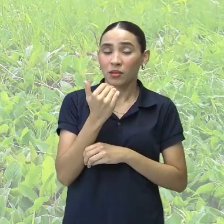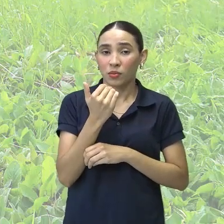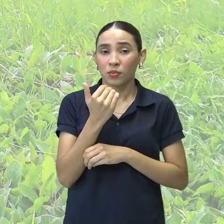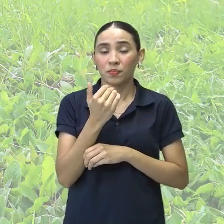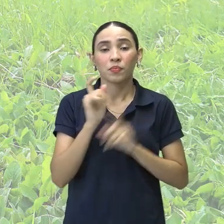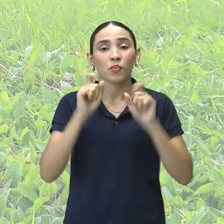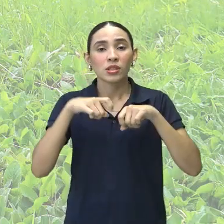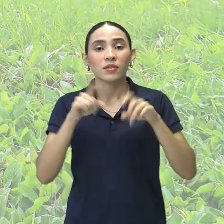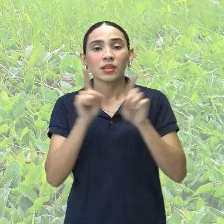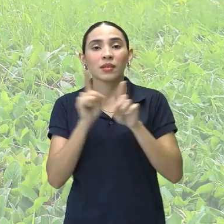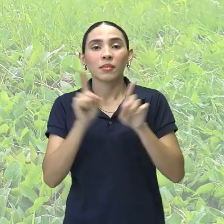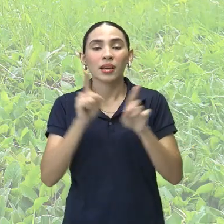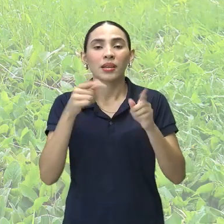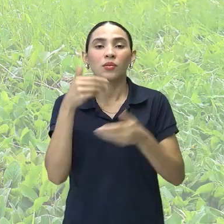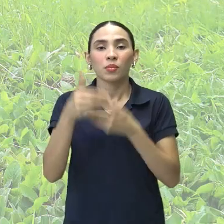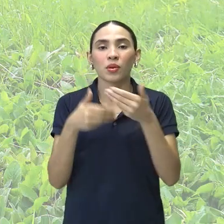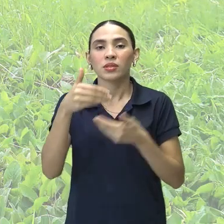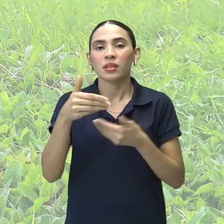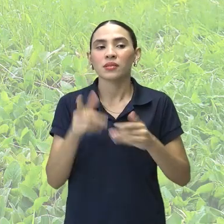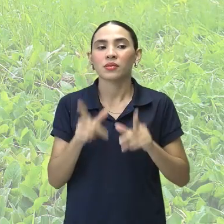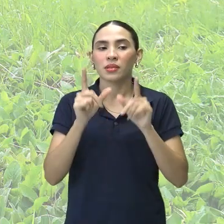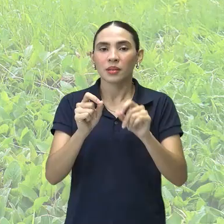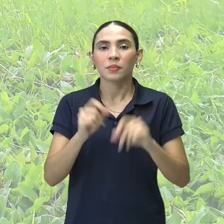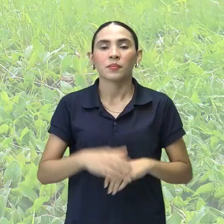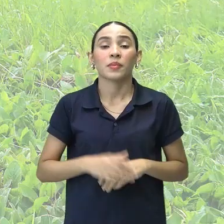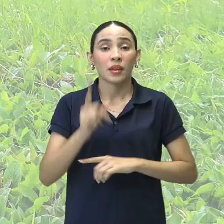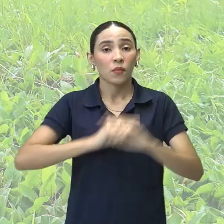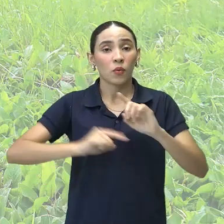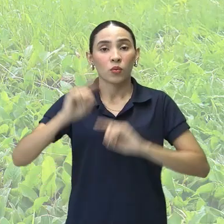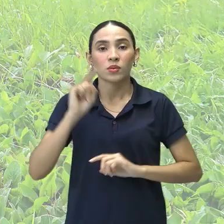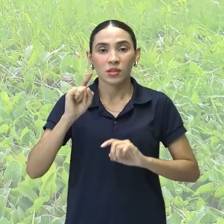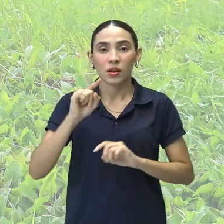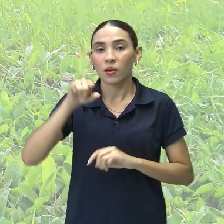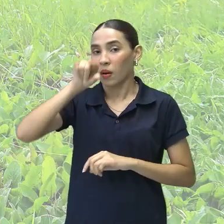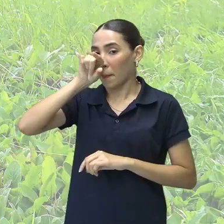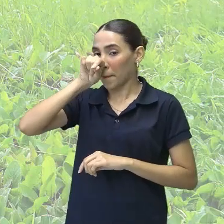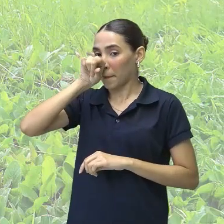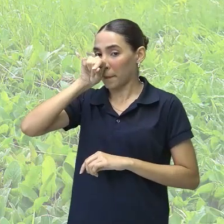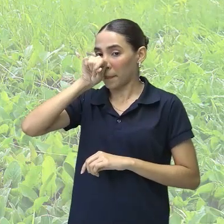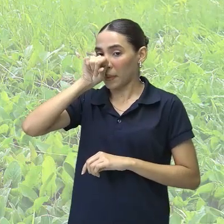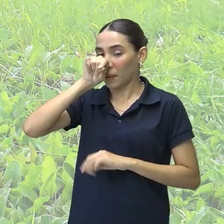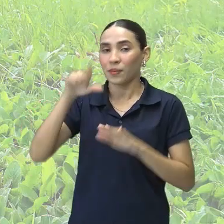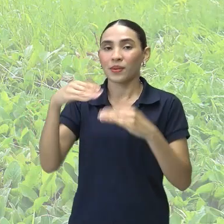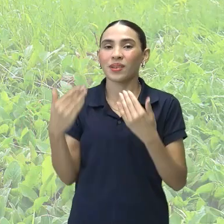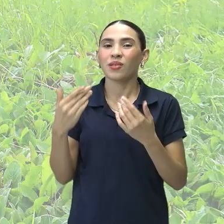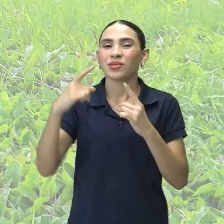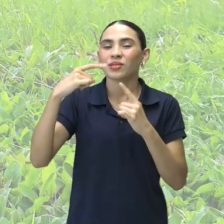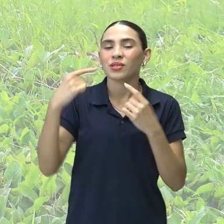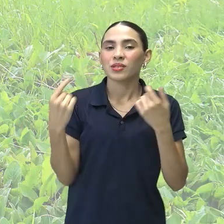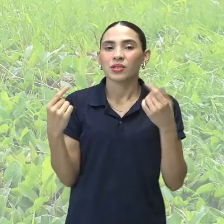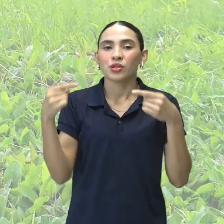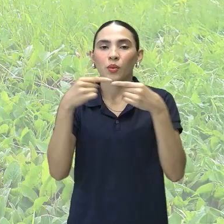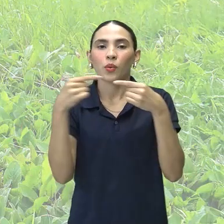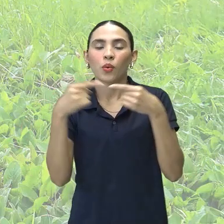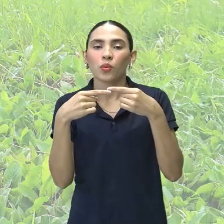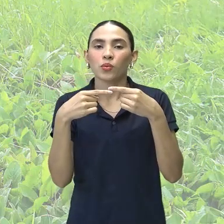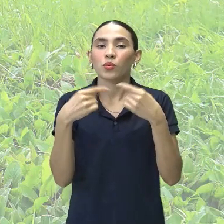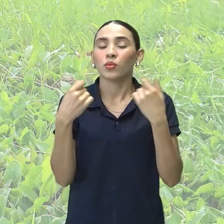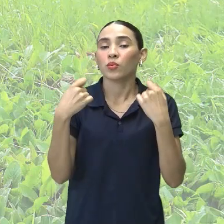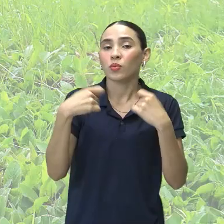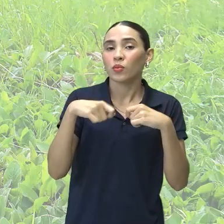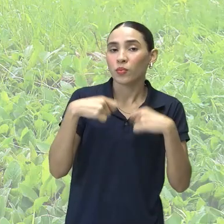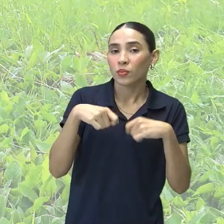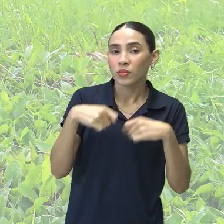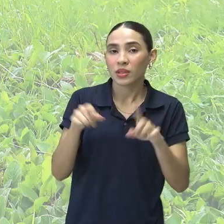tornou possível aí o processo da evolução de bicos, né, de acordo com as suas necessidades, de acordo com a